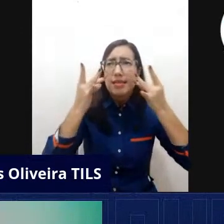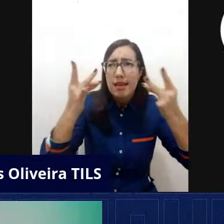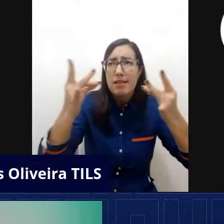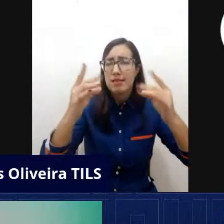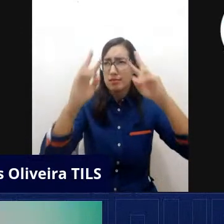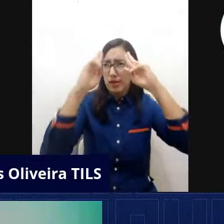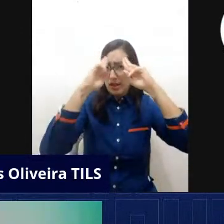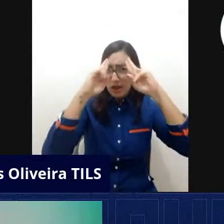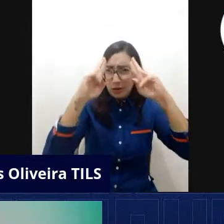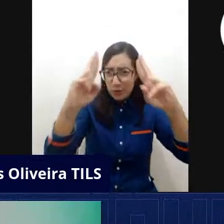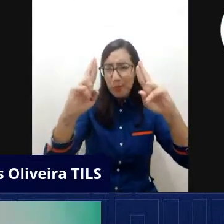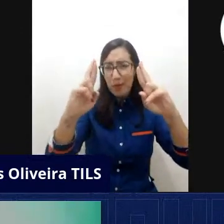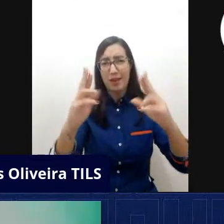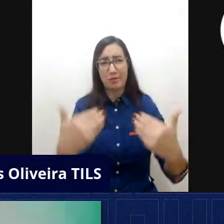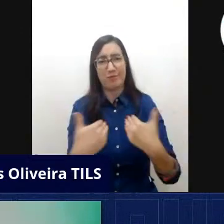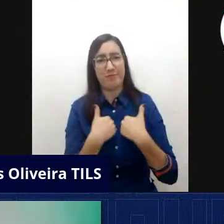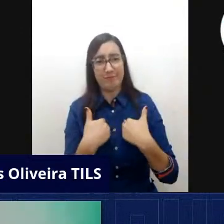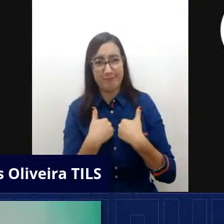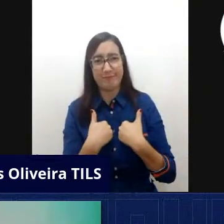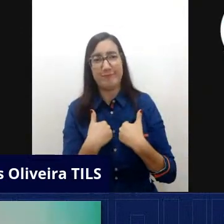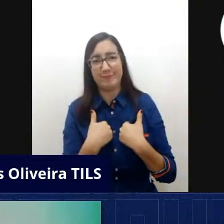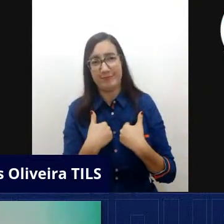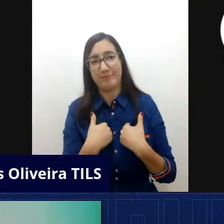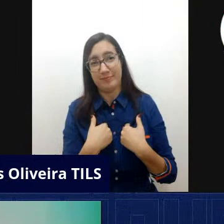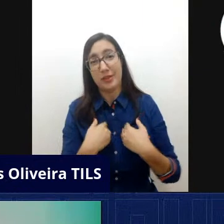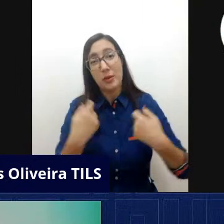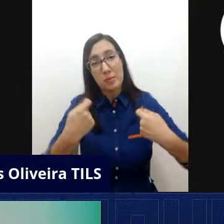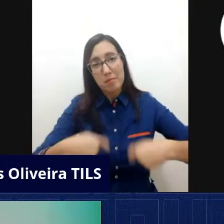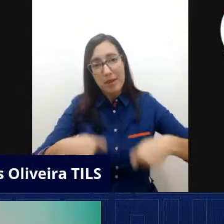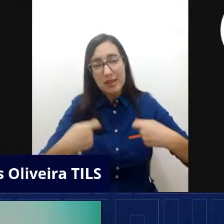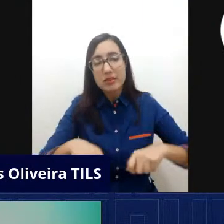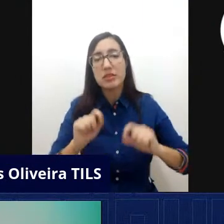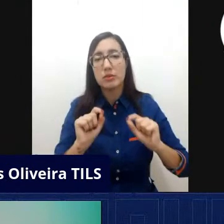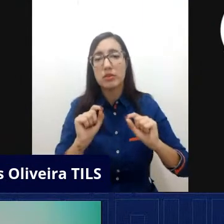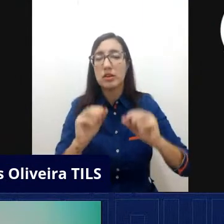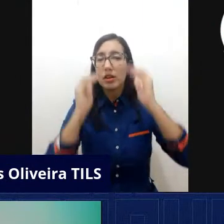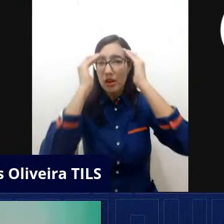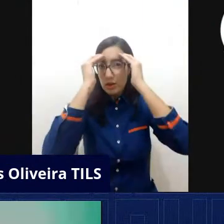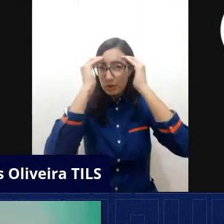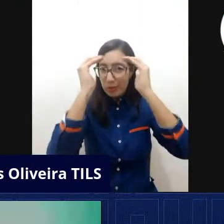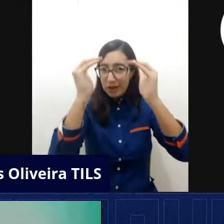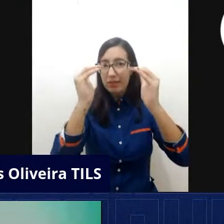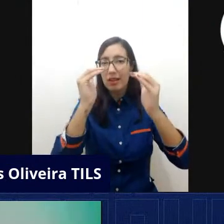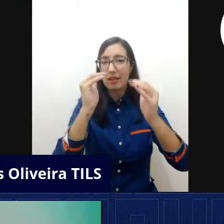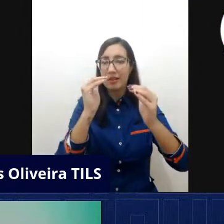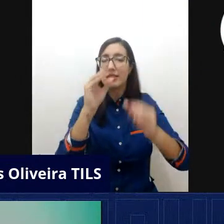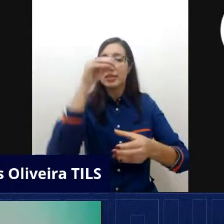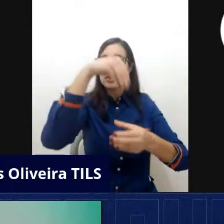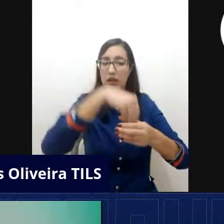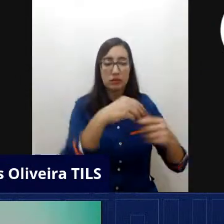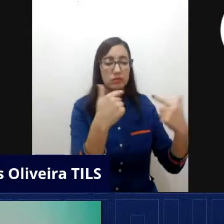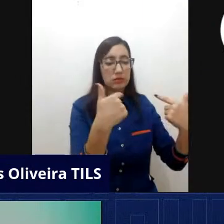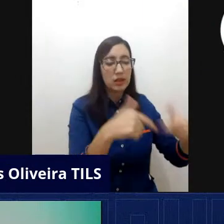divisão do trabalho doméstico e a violência, né, a violência contra as mulheres